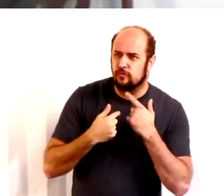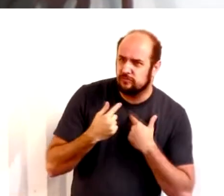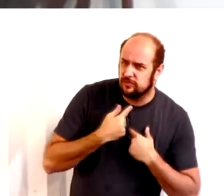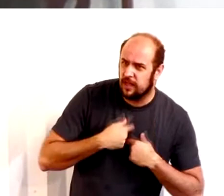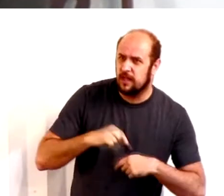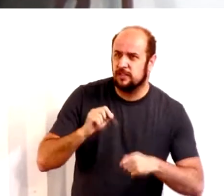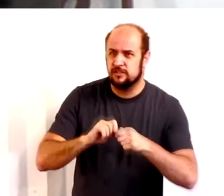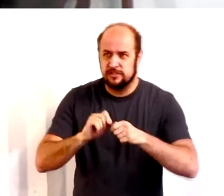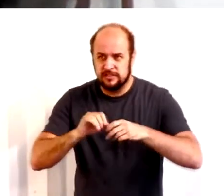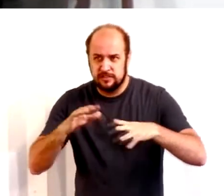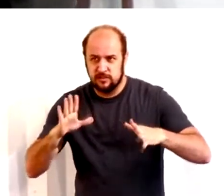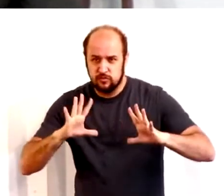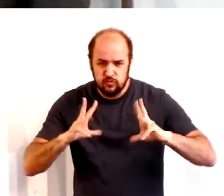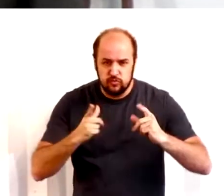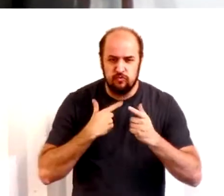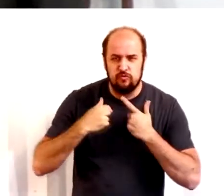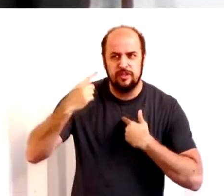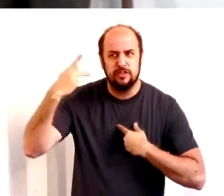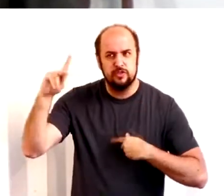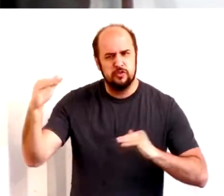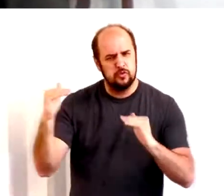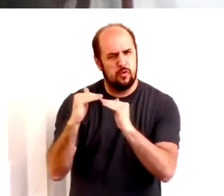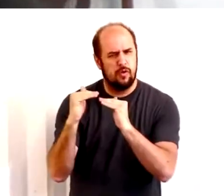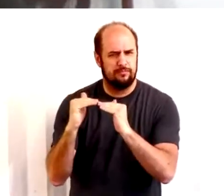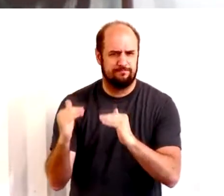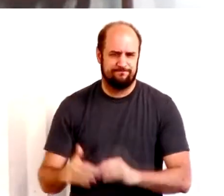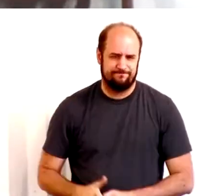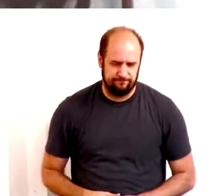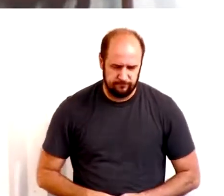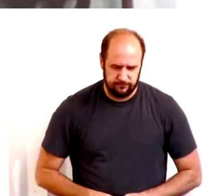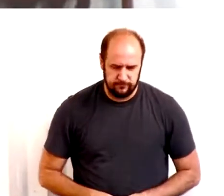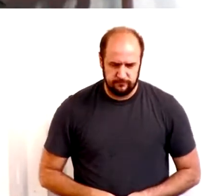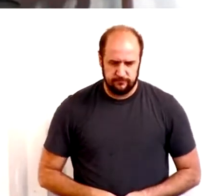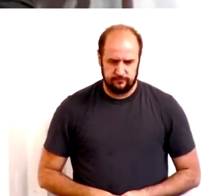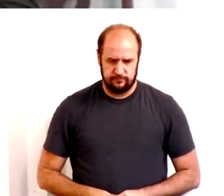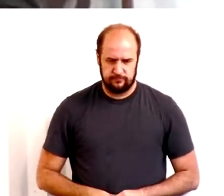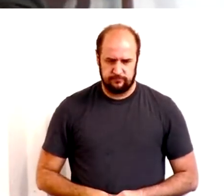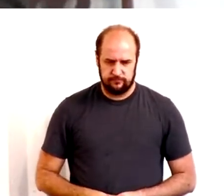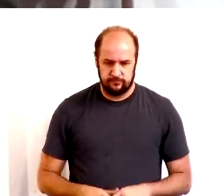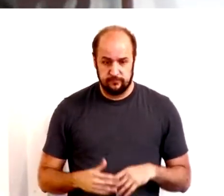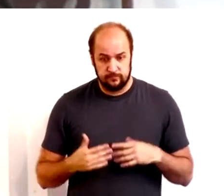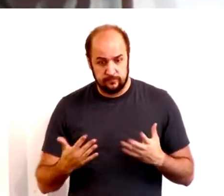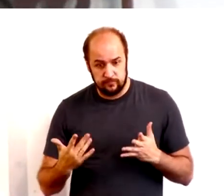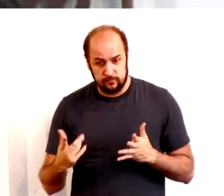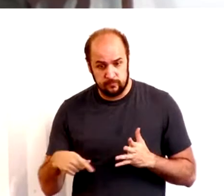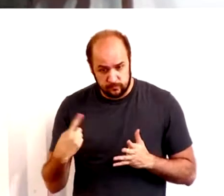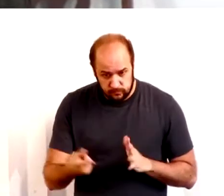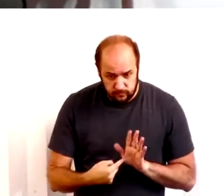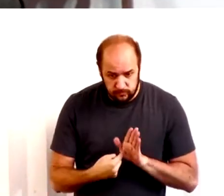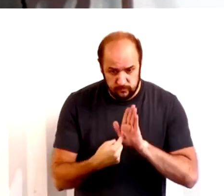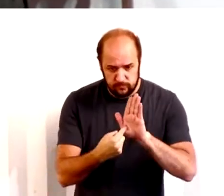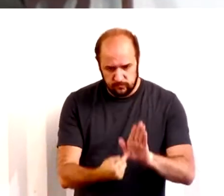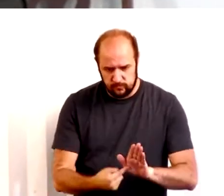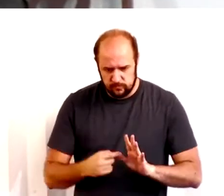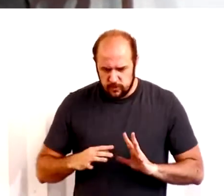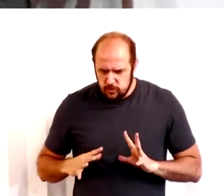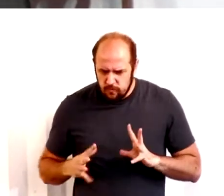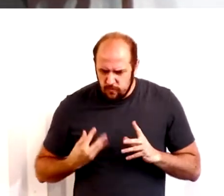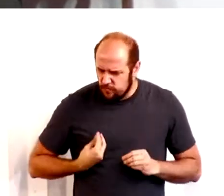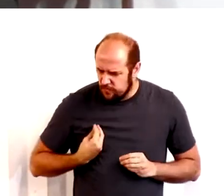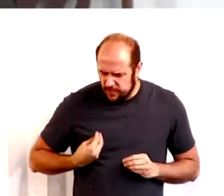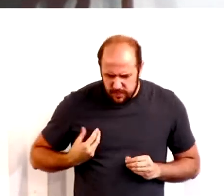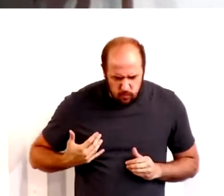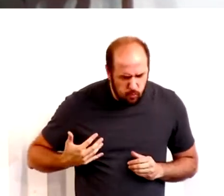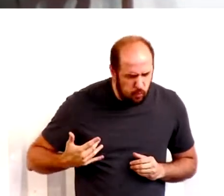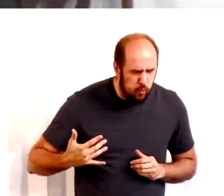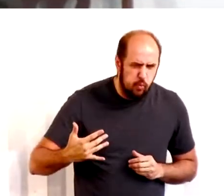como realizar segundo a sua boa vontade, versículo 13. E ele mostra então que toda a vida